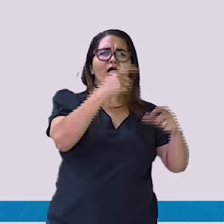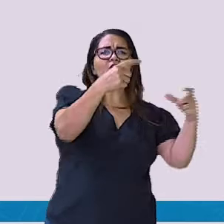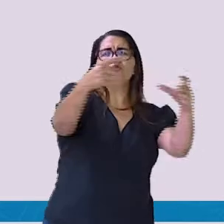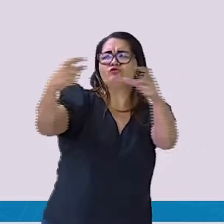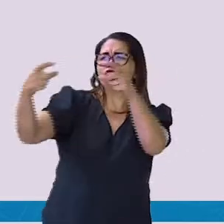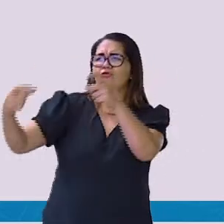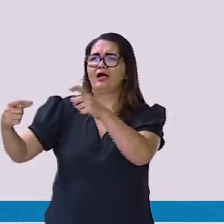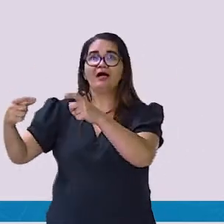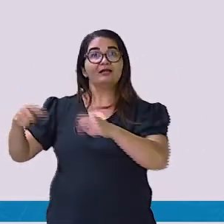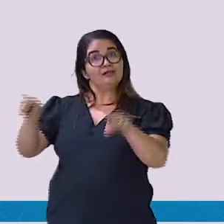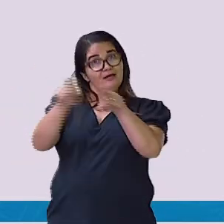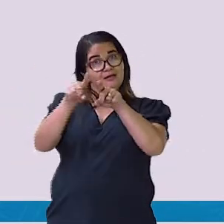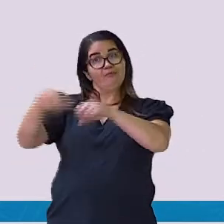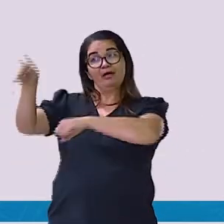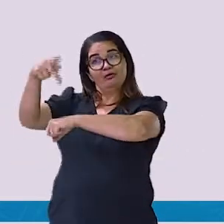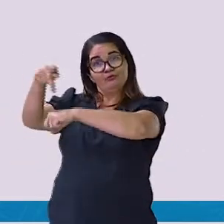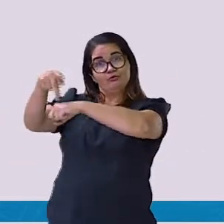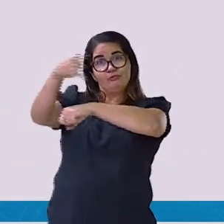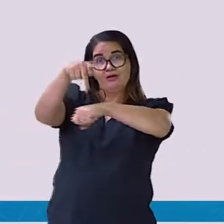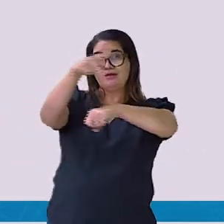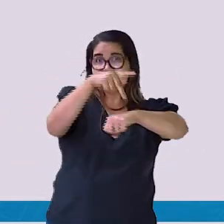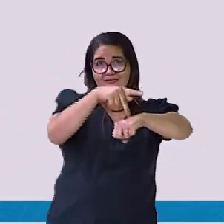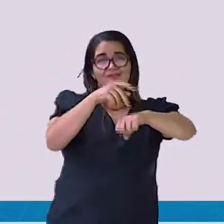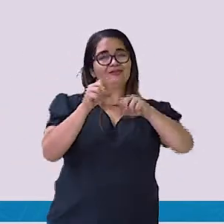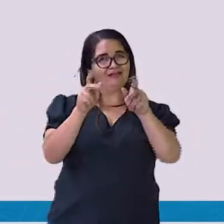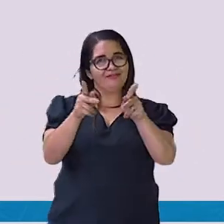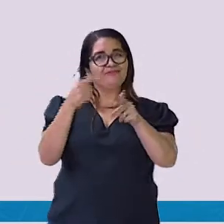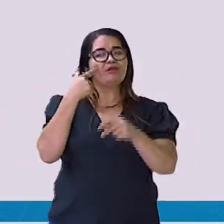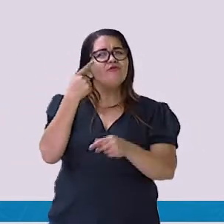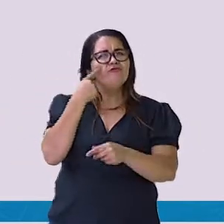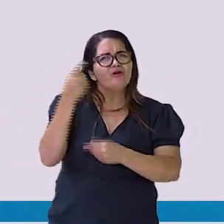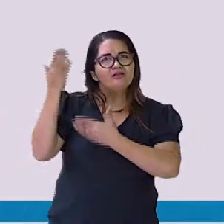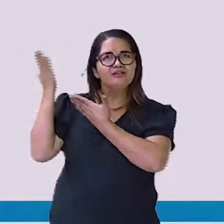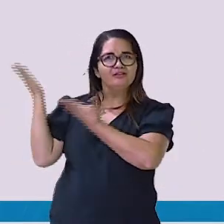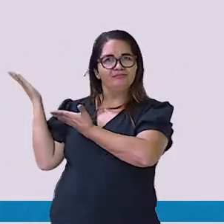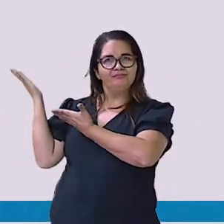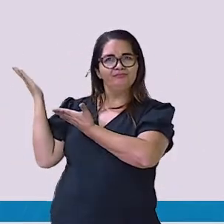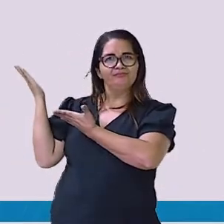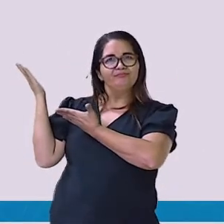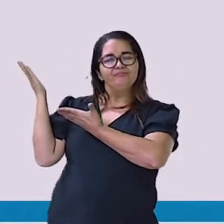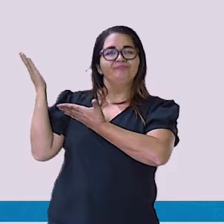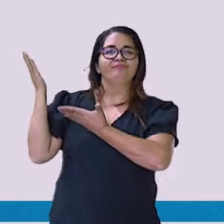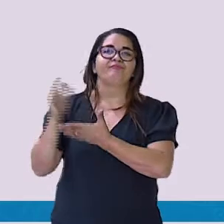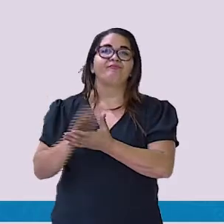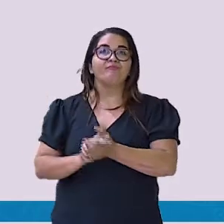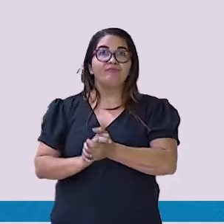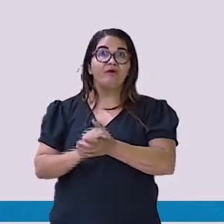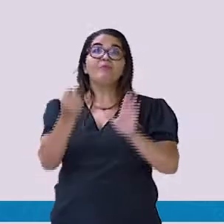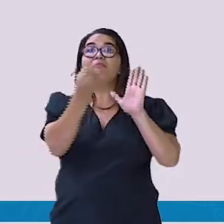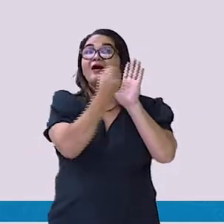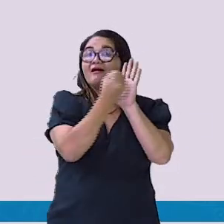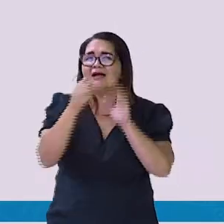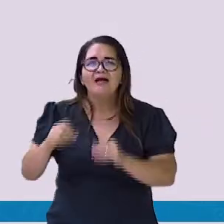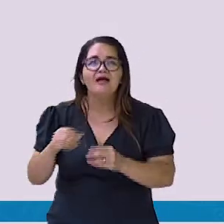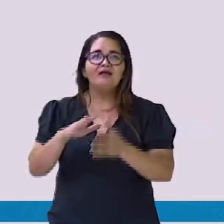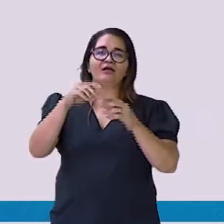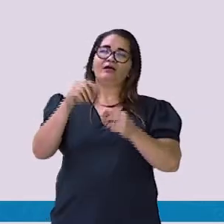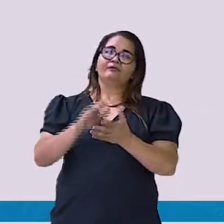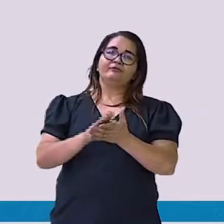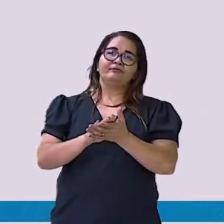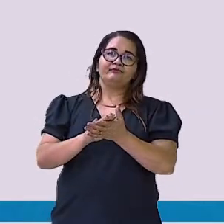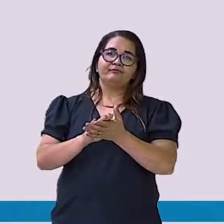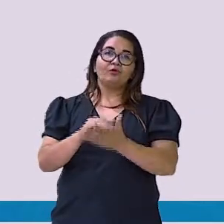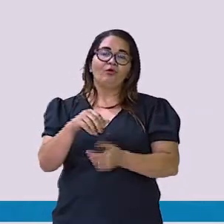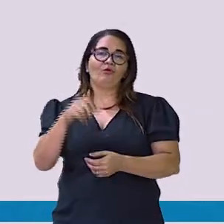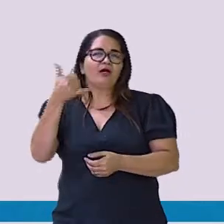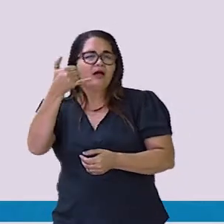vamos traçar uma linha aqui, né? A caneta, vamos pegar de vermelho. Olha, se você traçar